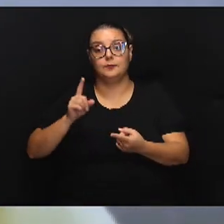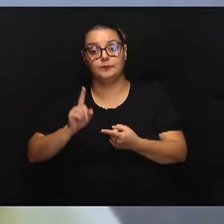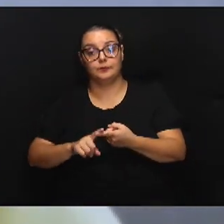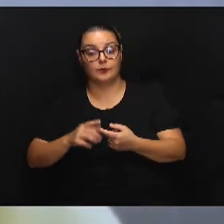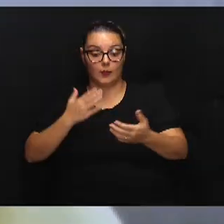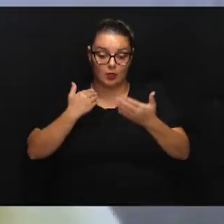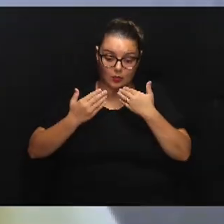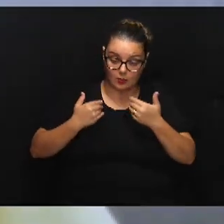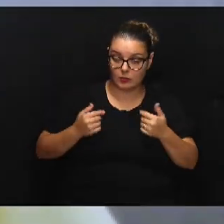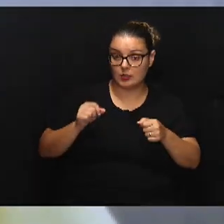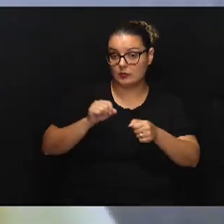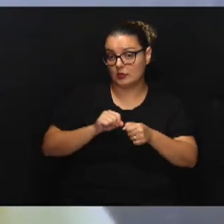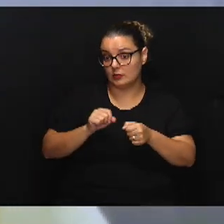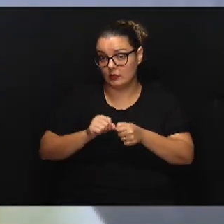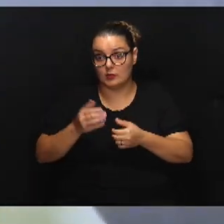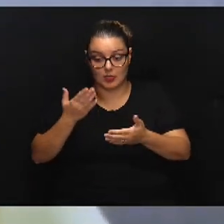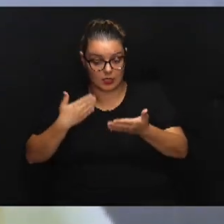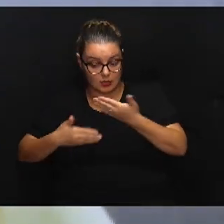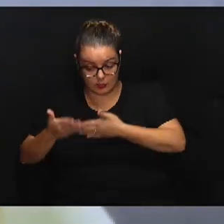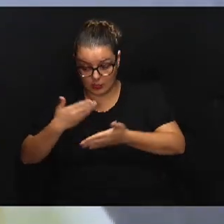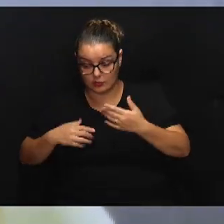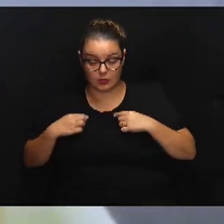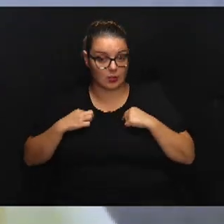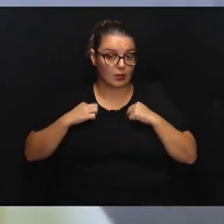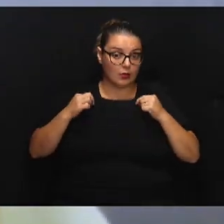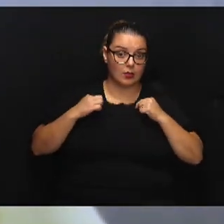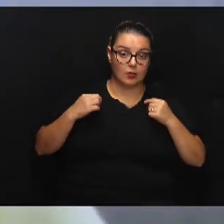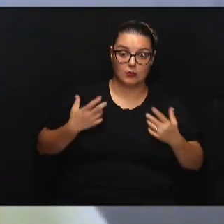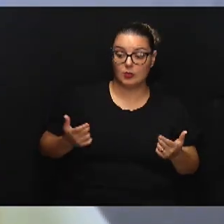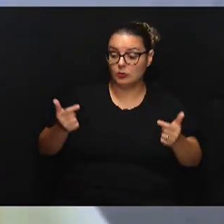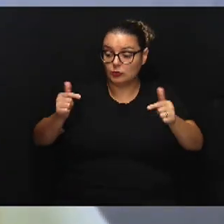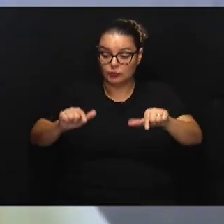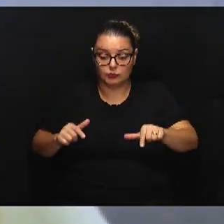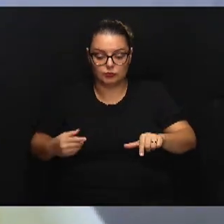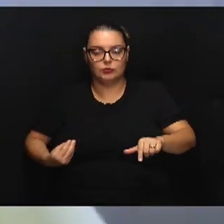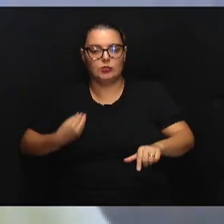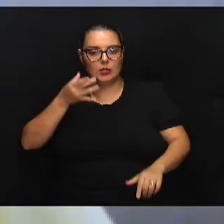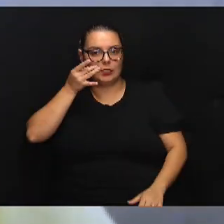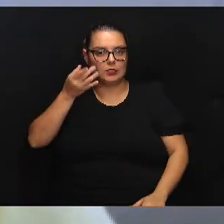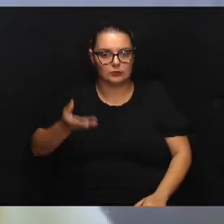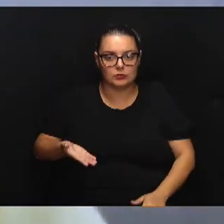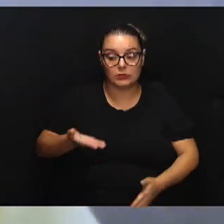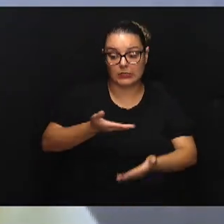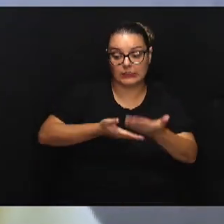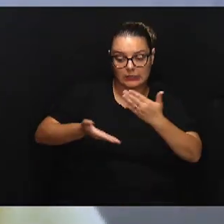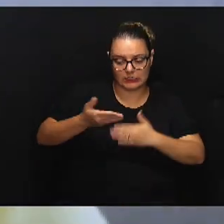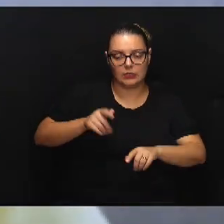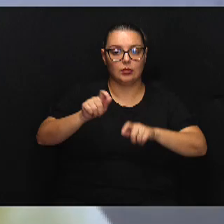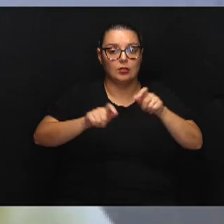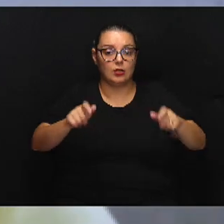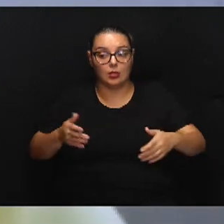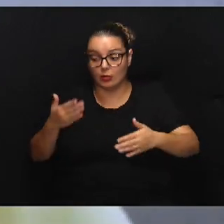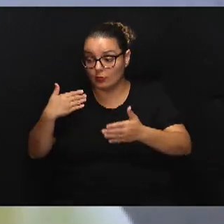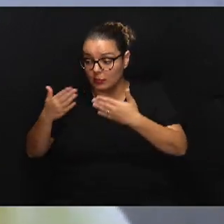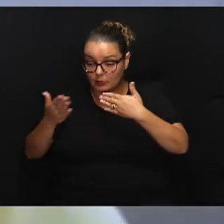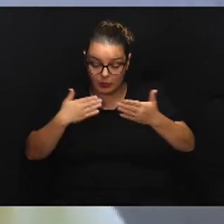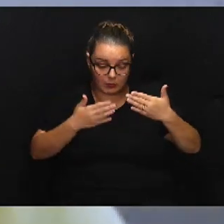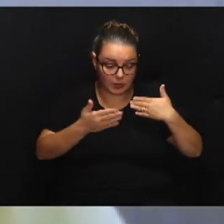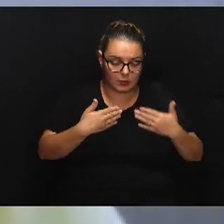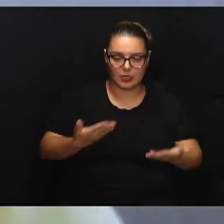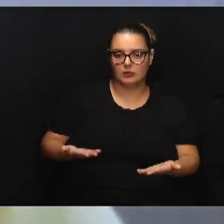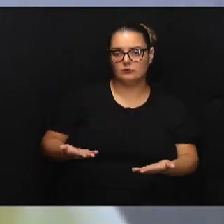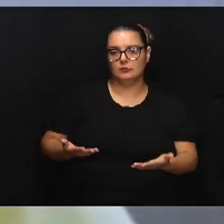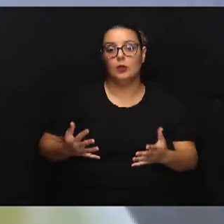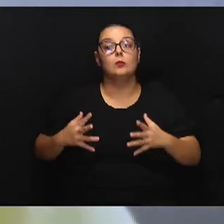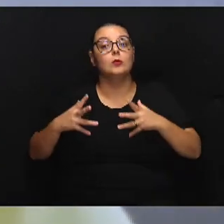nós comemos, interagir com a roupa que vestimos, com o espaço que nós estamos, com as pessoas que nós conversamos, com